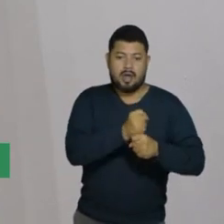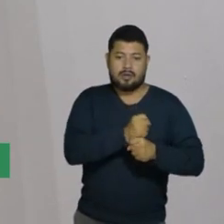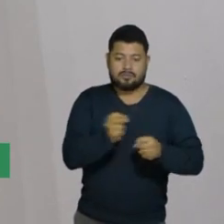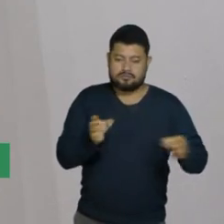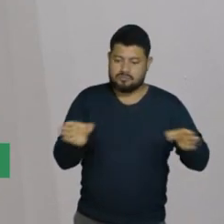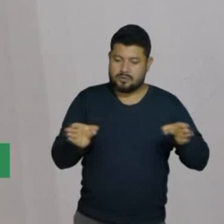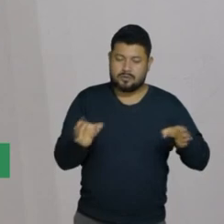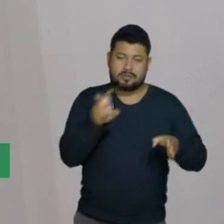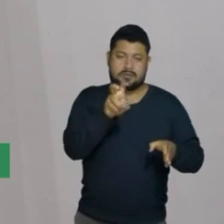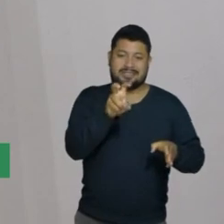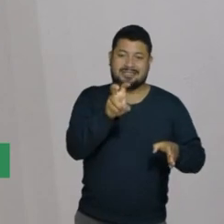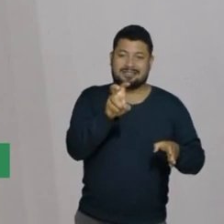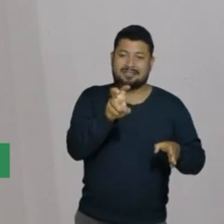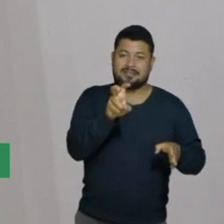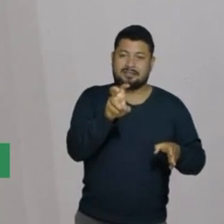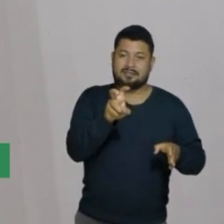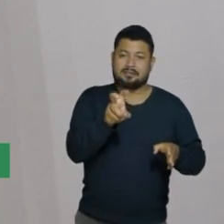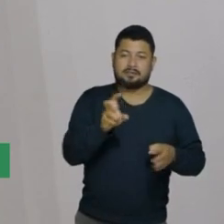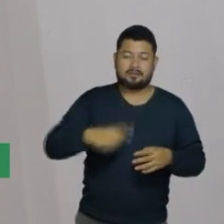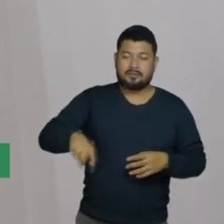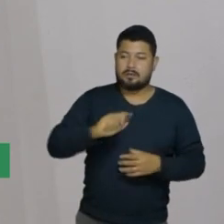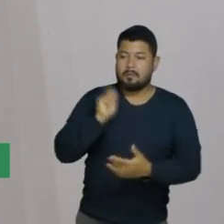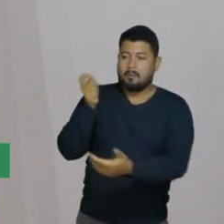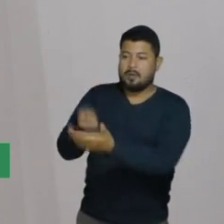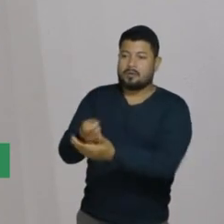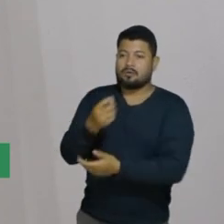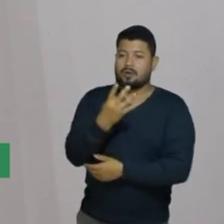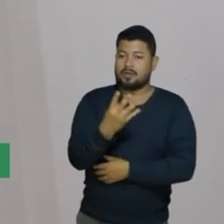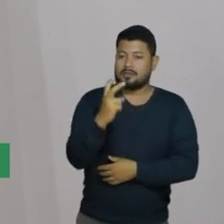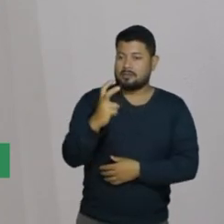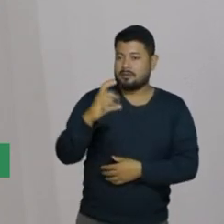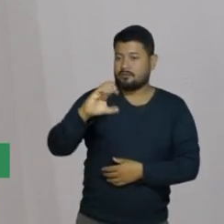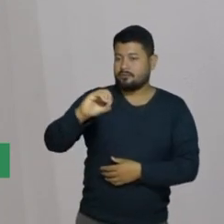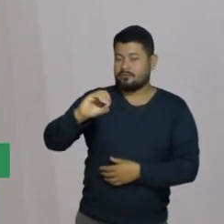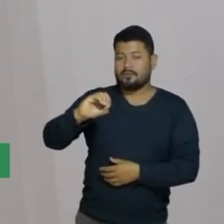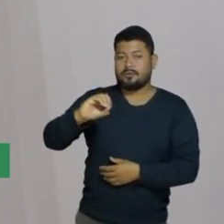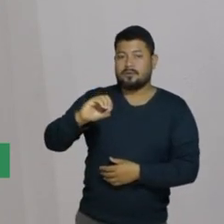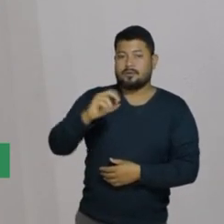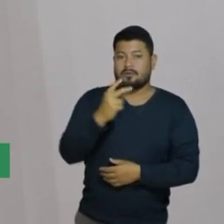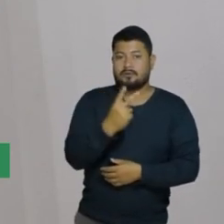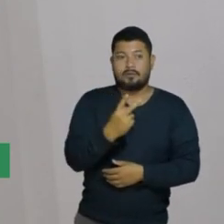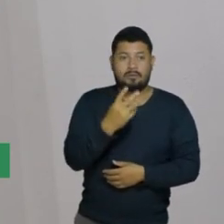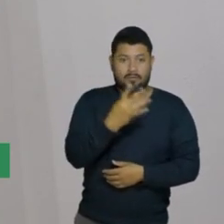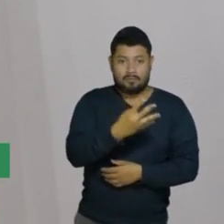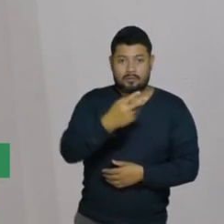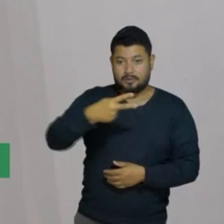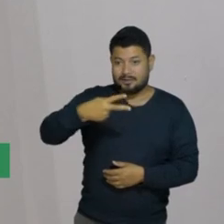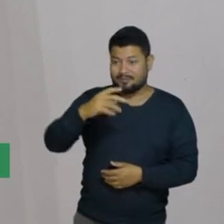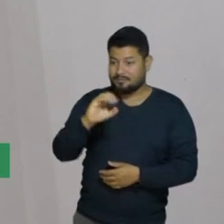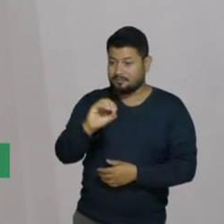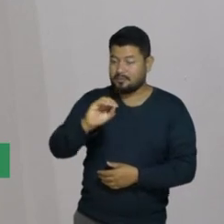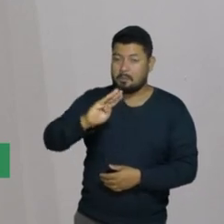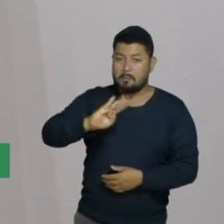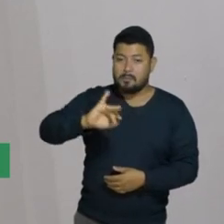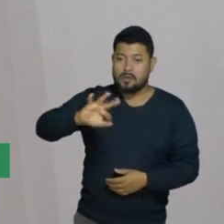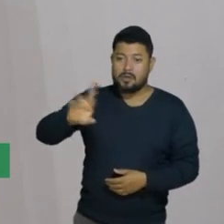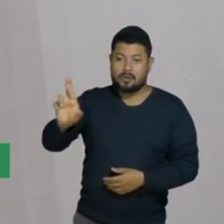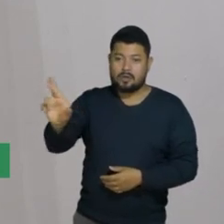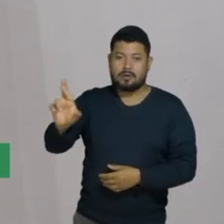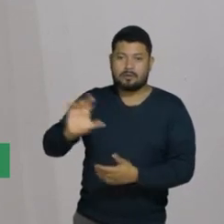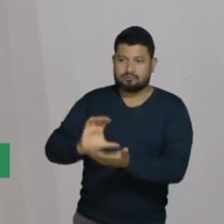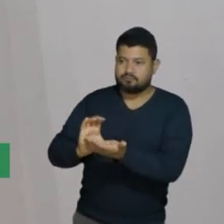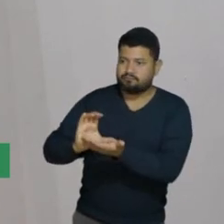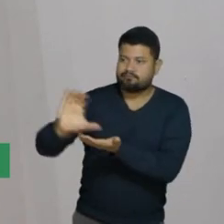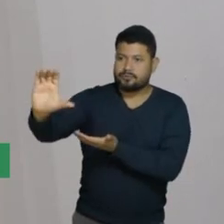420 bilhões em tributos federais e só recebemos 60. Se a União